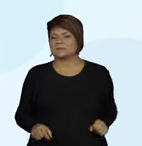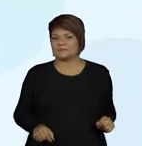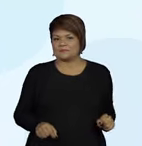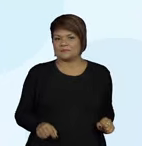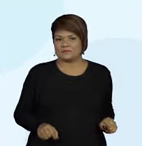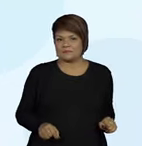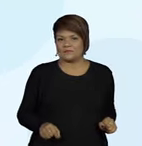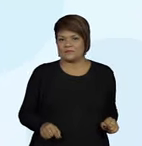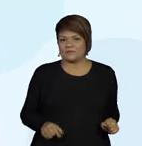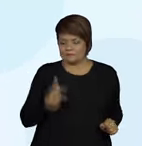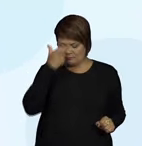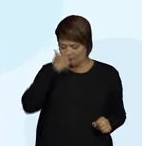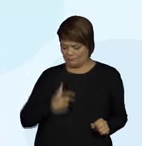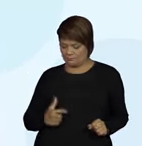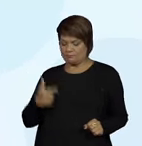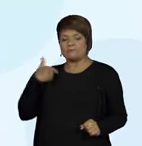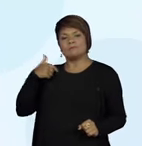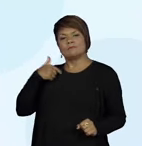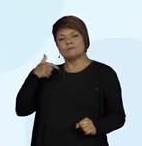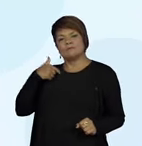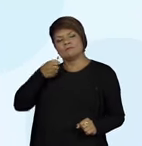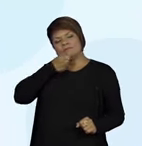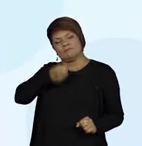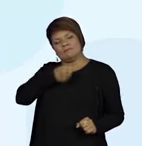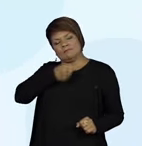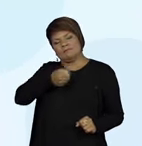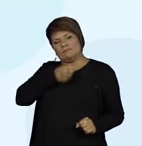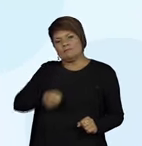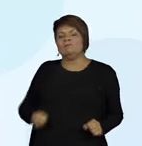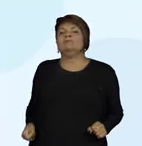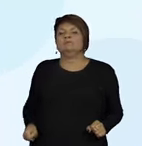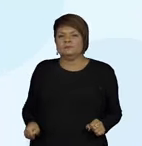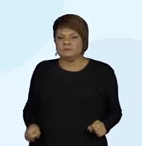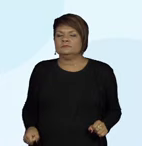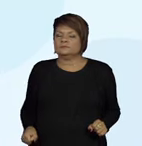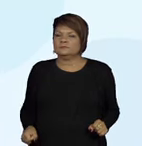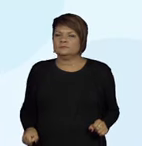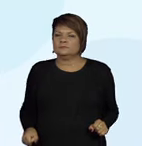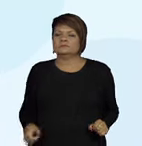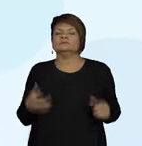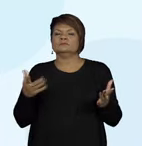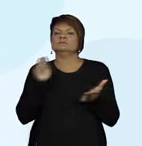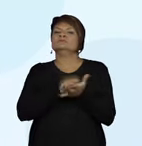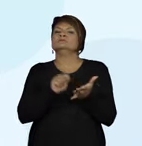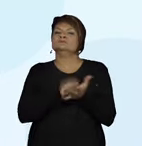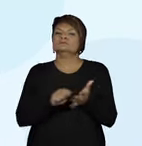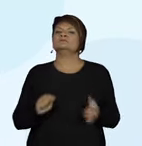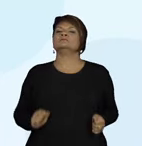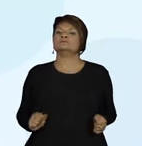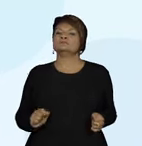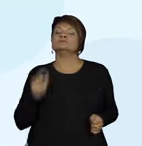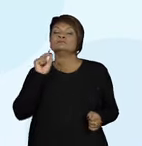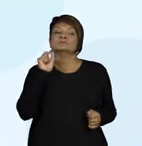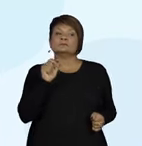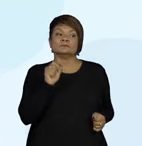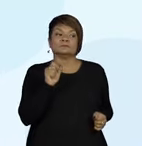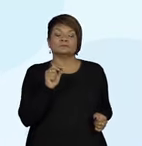tem também quem foi o entrevistador, né, professora? Tem também quem foi entrevistador? Então, marca aí para mim quem